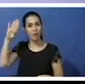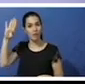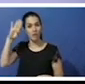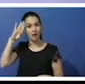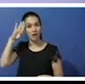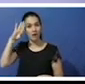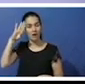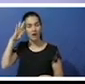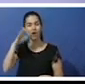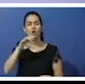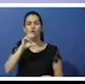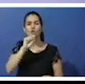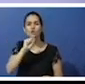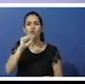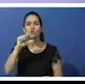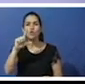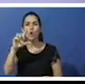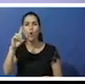soldado.